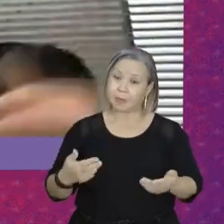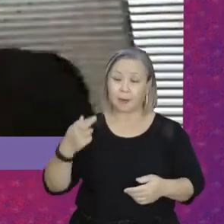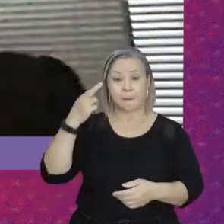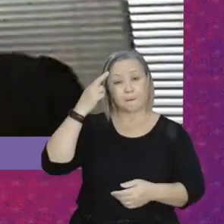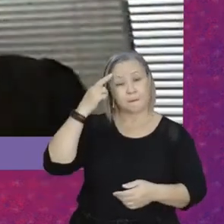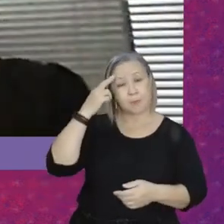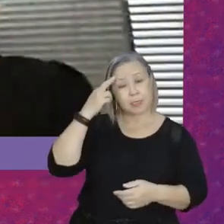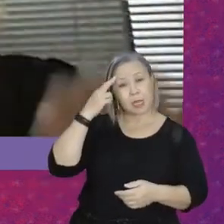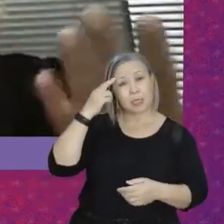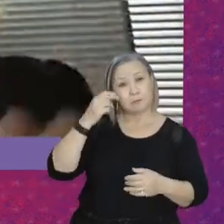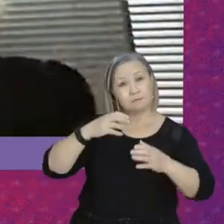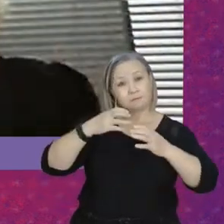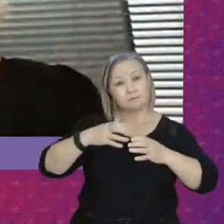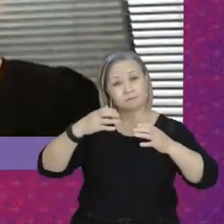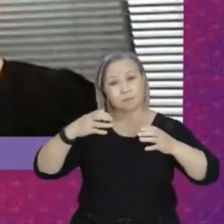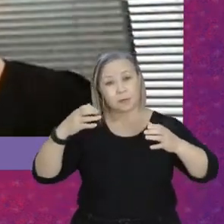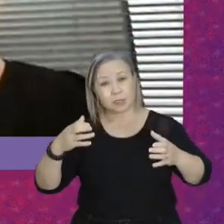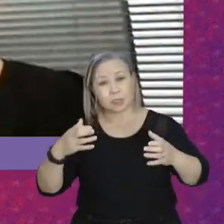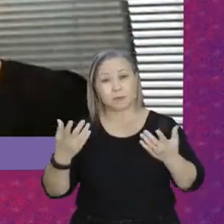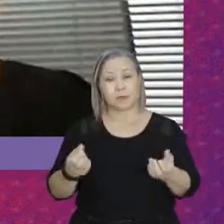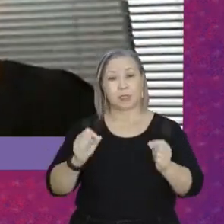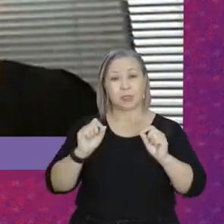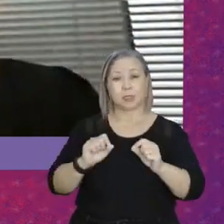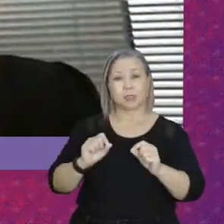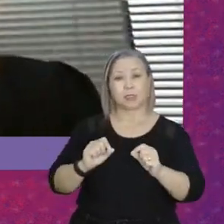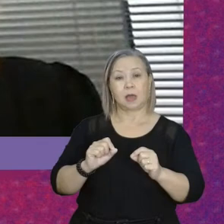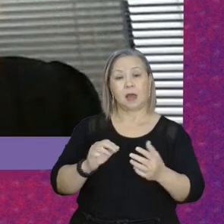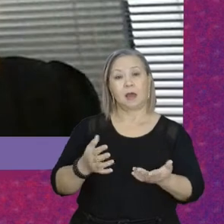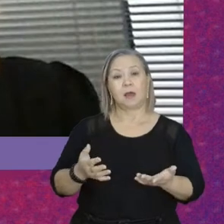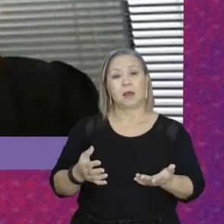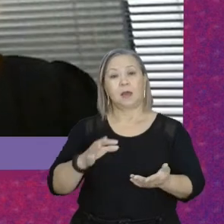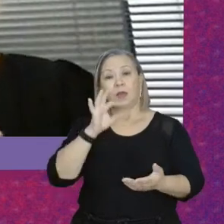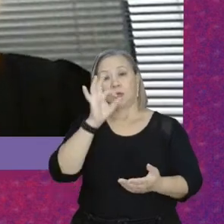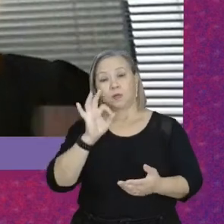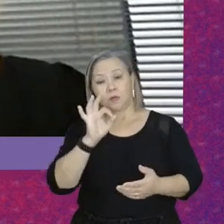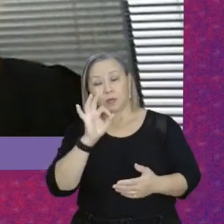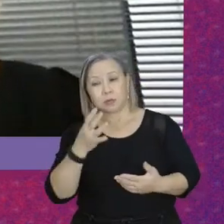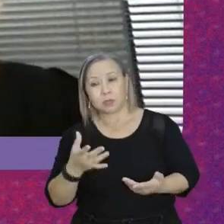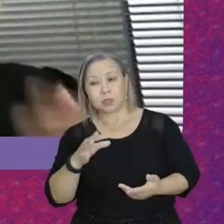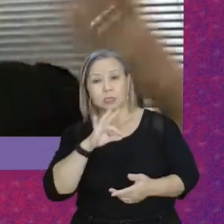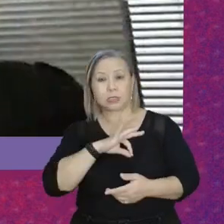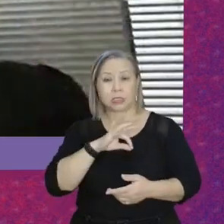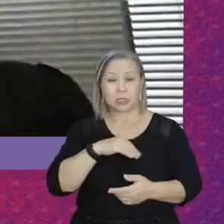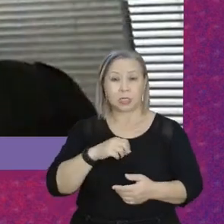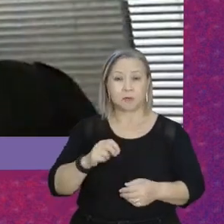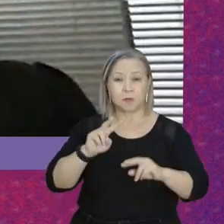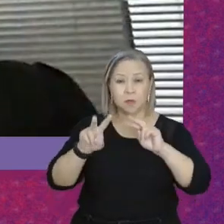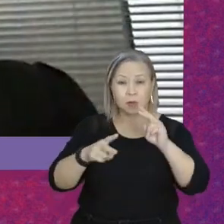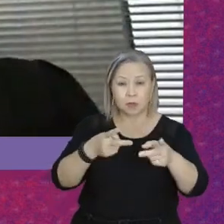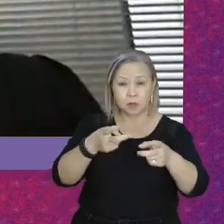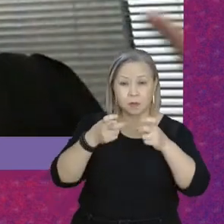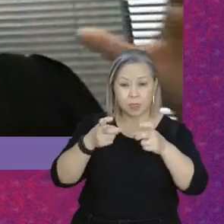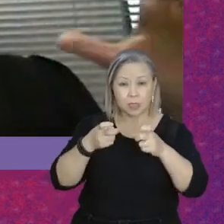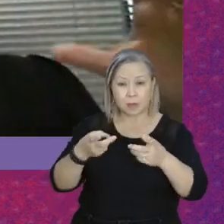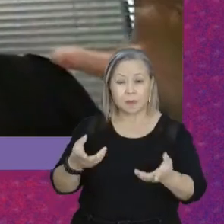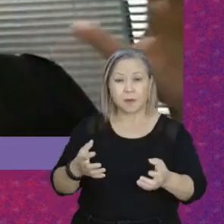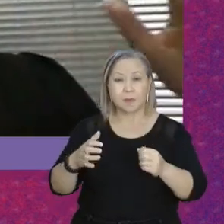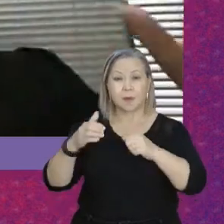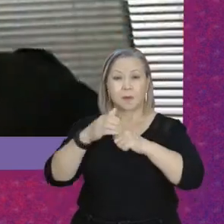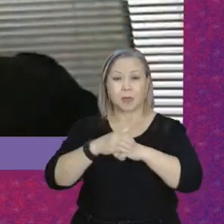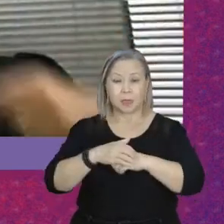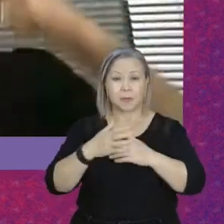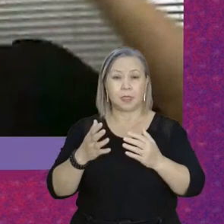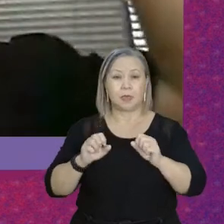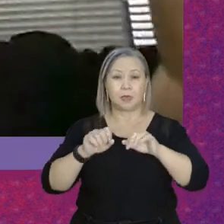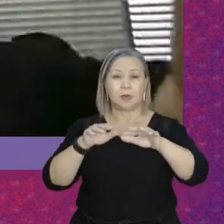pensando aqui mais amplamente, né, pensar na taxação dos super ricos, né? Nós vimos aí durante a pandemia, 42 pessoas,